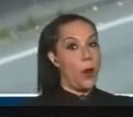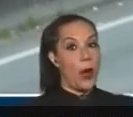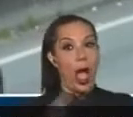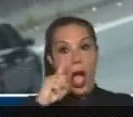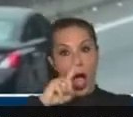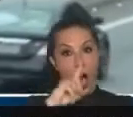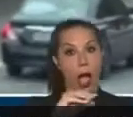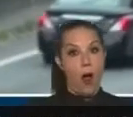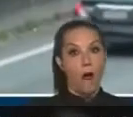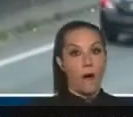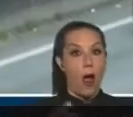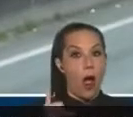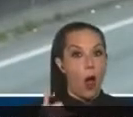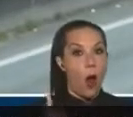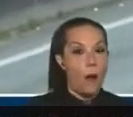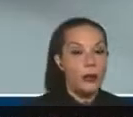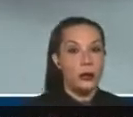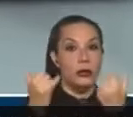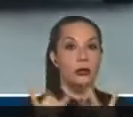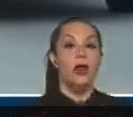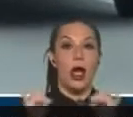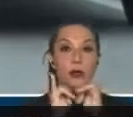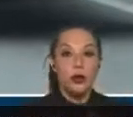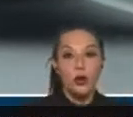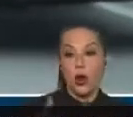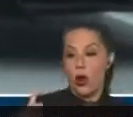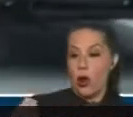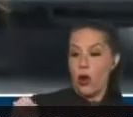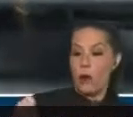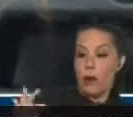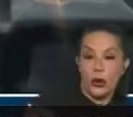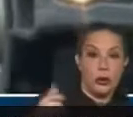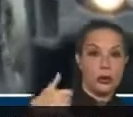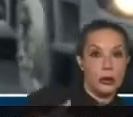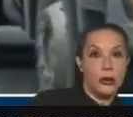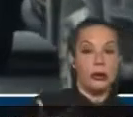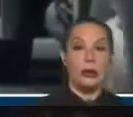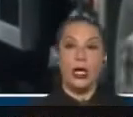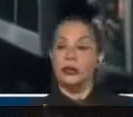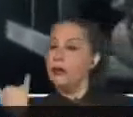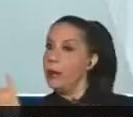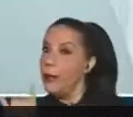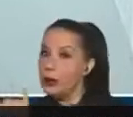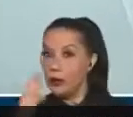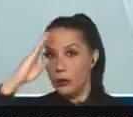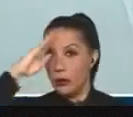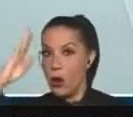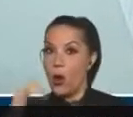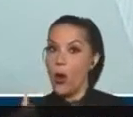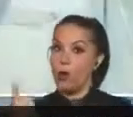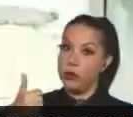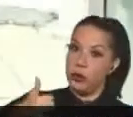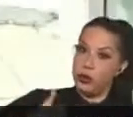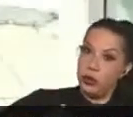escassez de combustíveis e determinou que os postos da cidade garantam, deem prioridade do